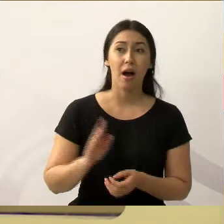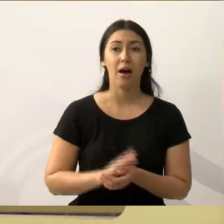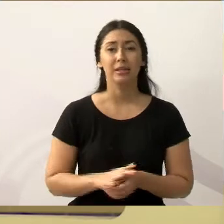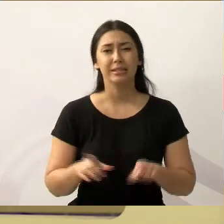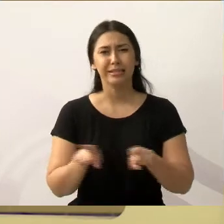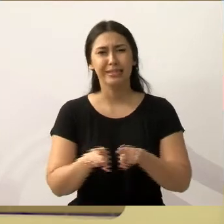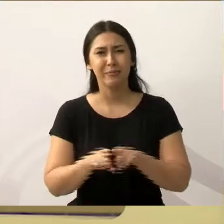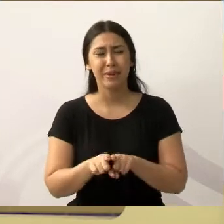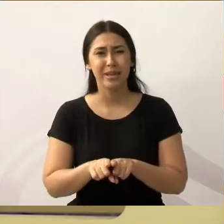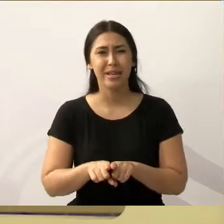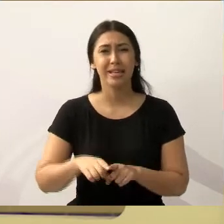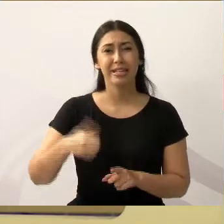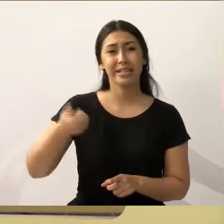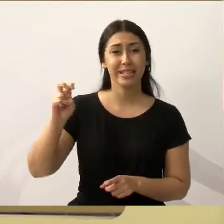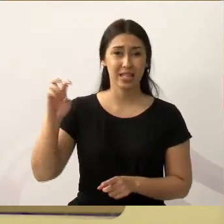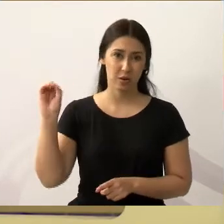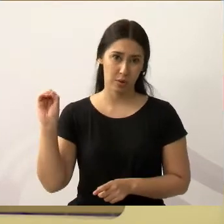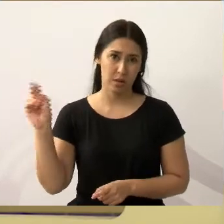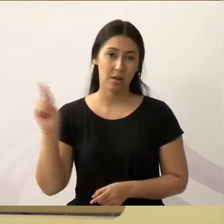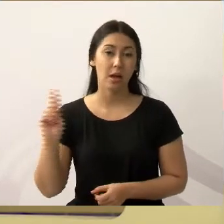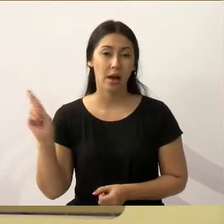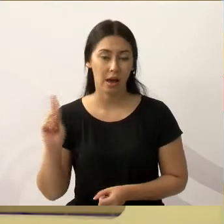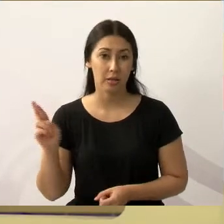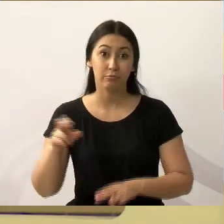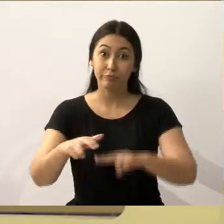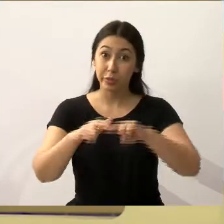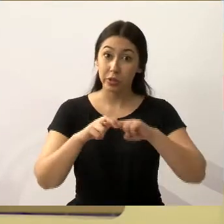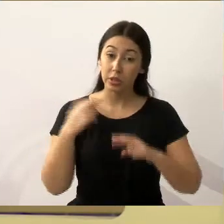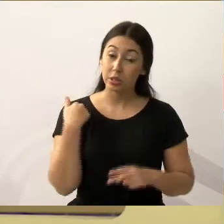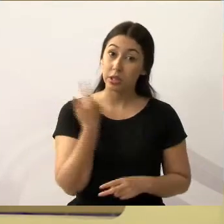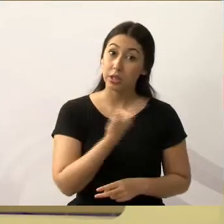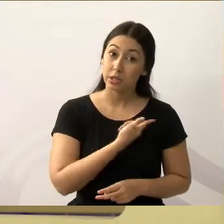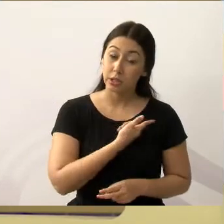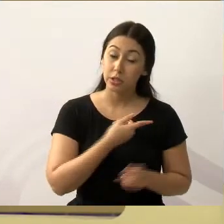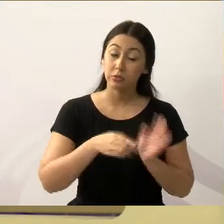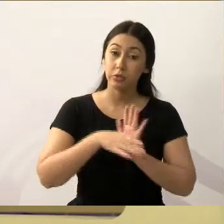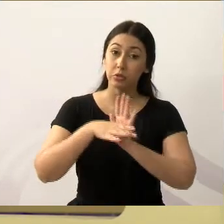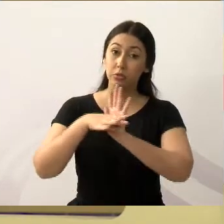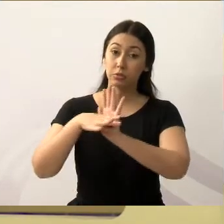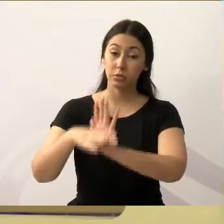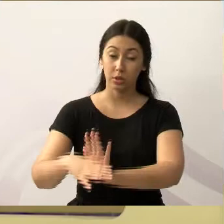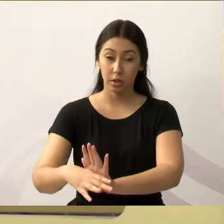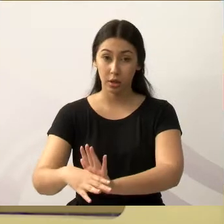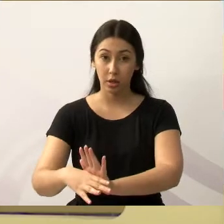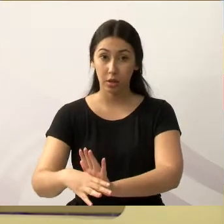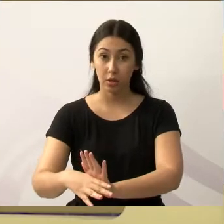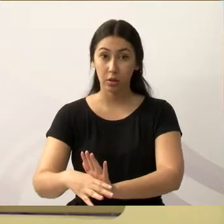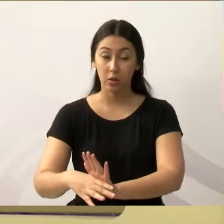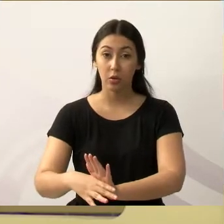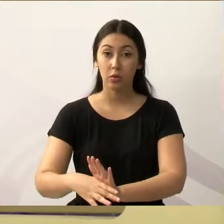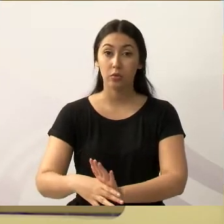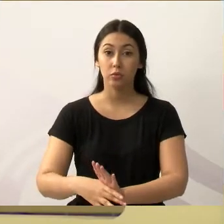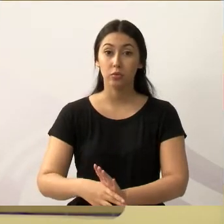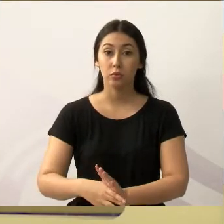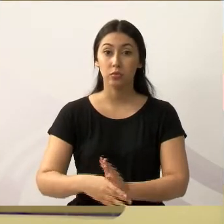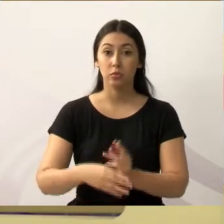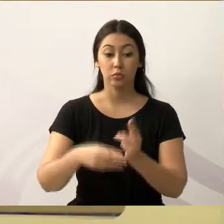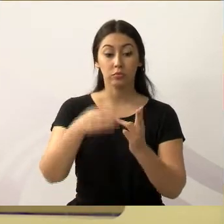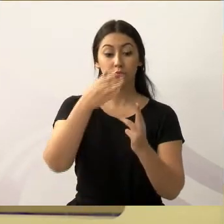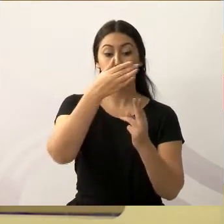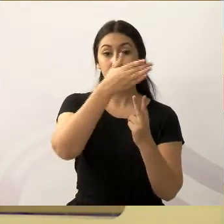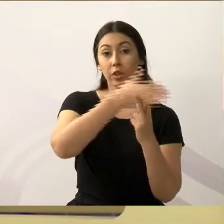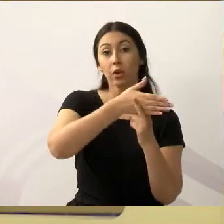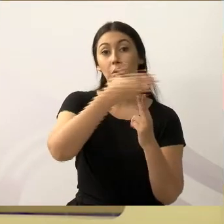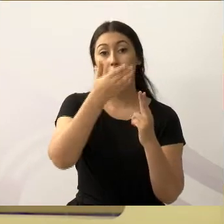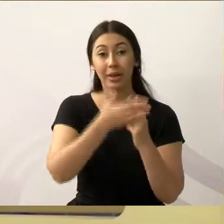hoje em média R$ 150. Então, por este motivo que o projeto vem com este valor de duas parcelas de 154,